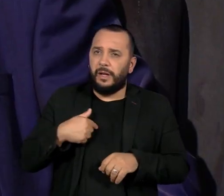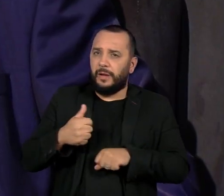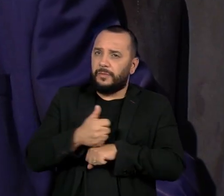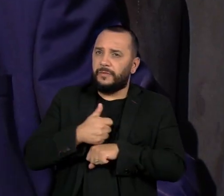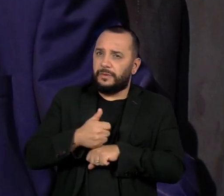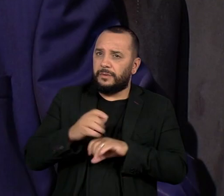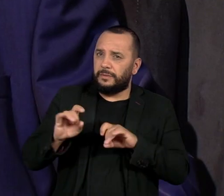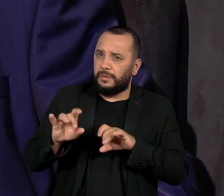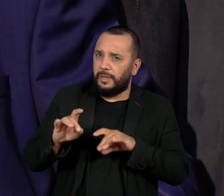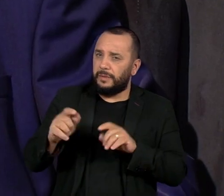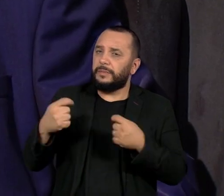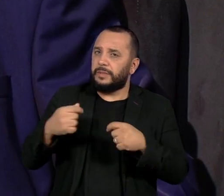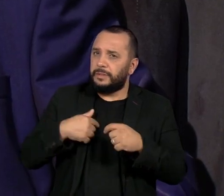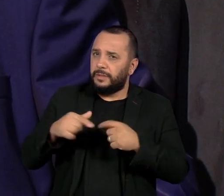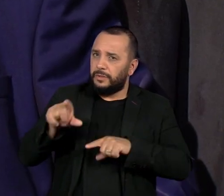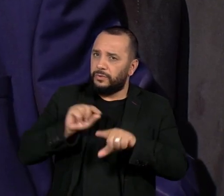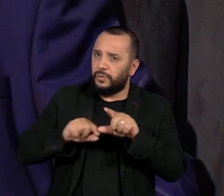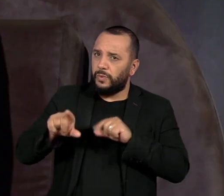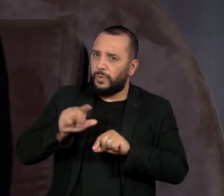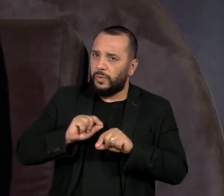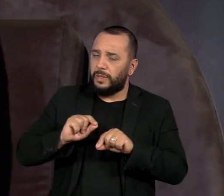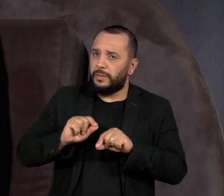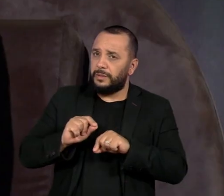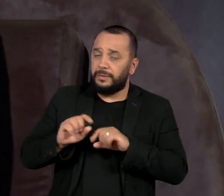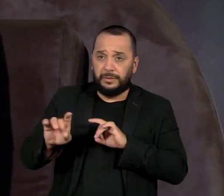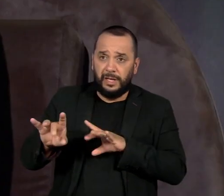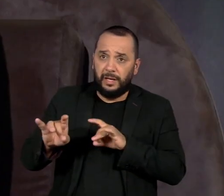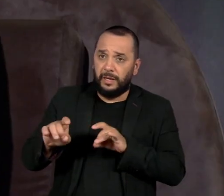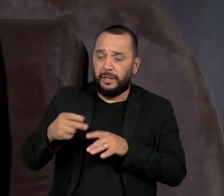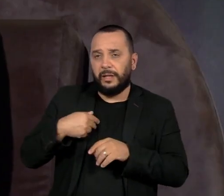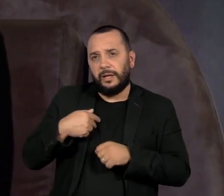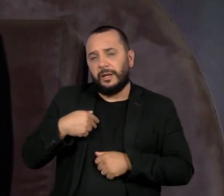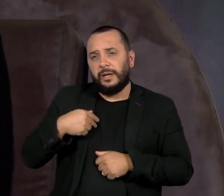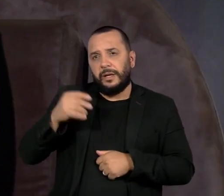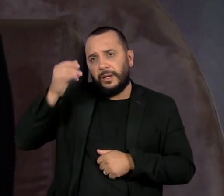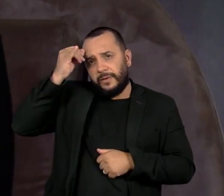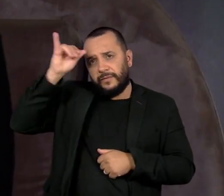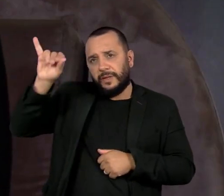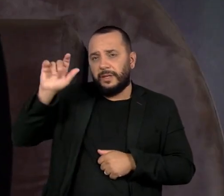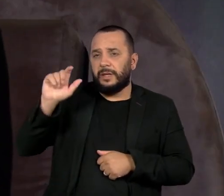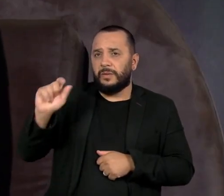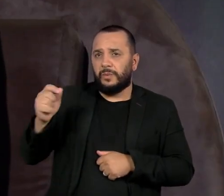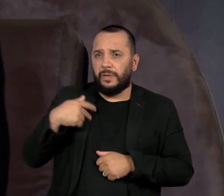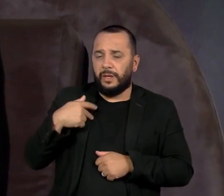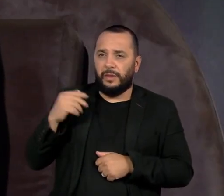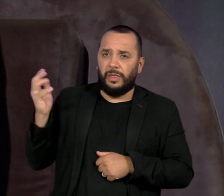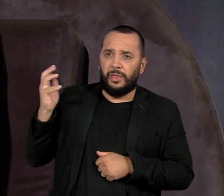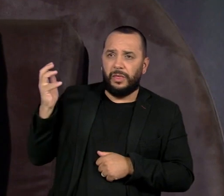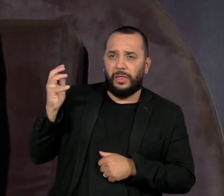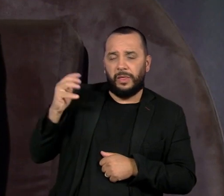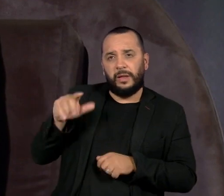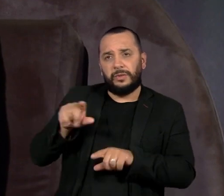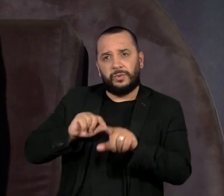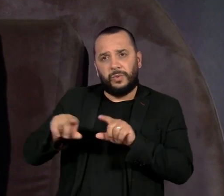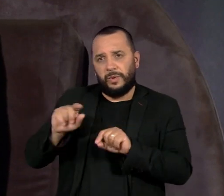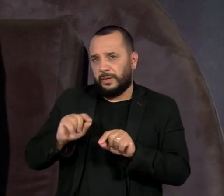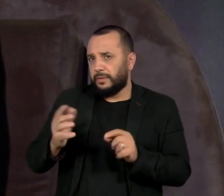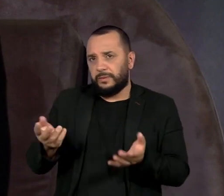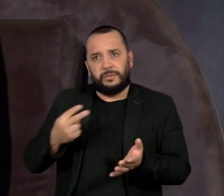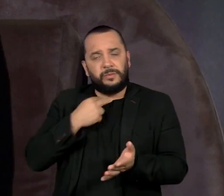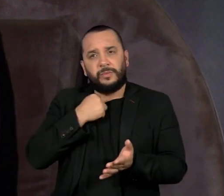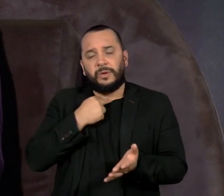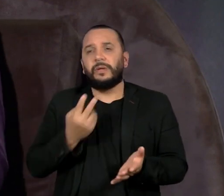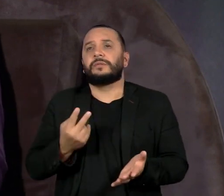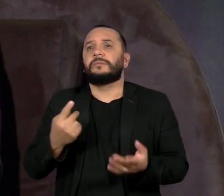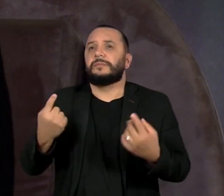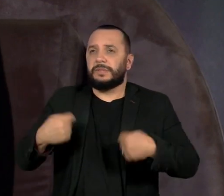que ele faça escolhas técnicas, diminuindo a quantidade de vieses que deturpam essas escolhas e que acabam fazendo com